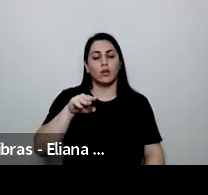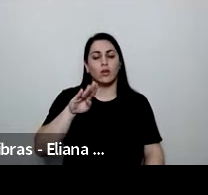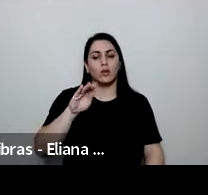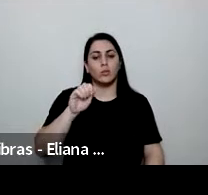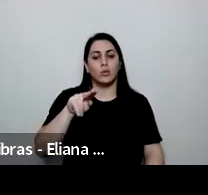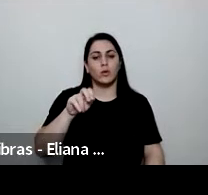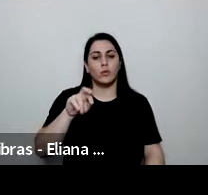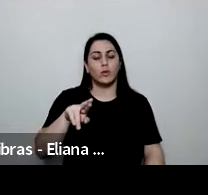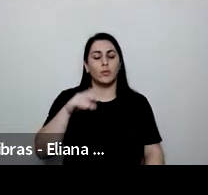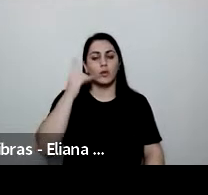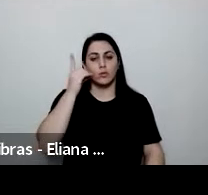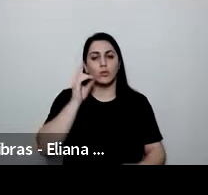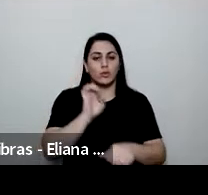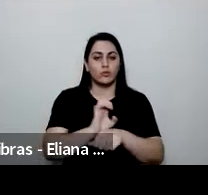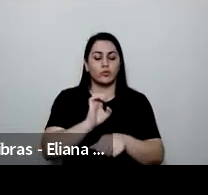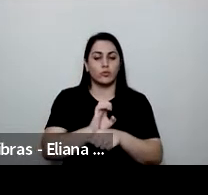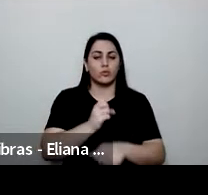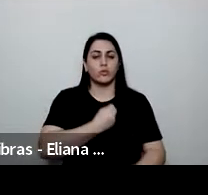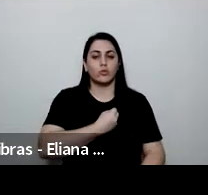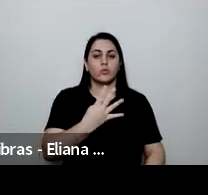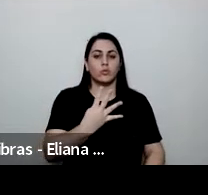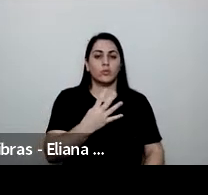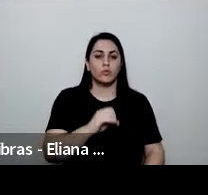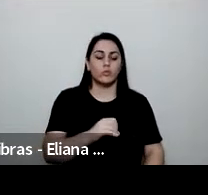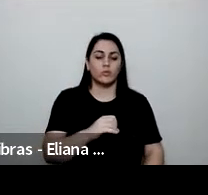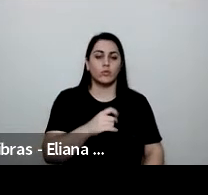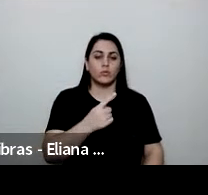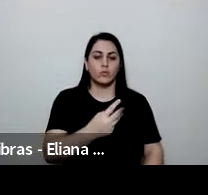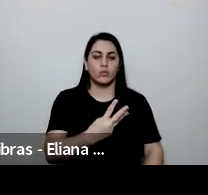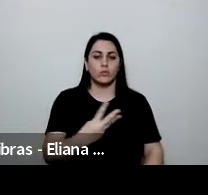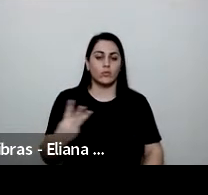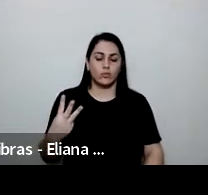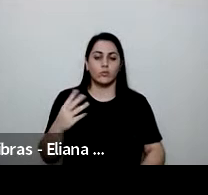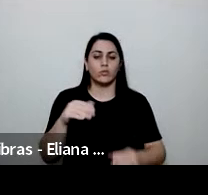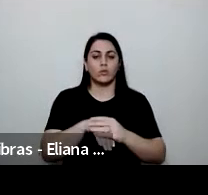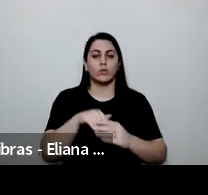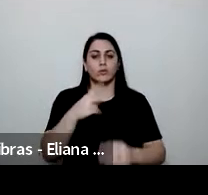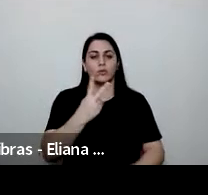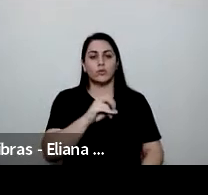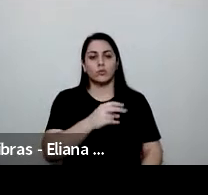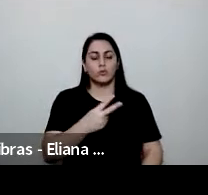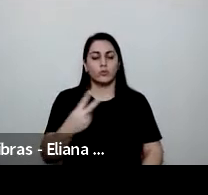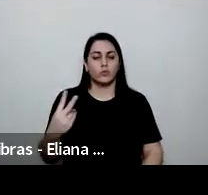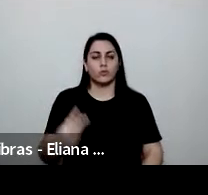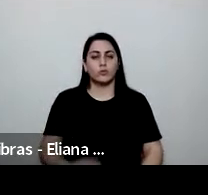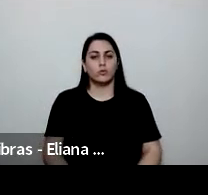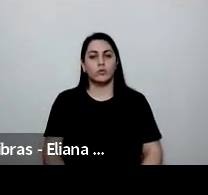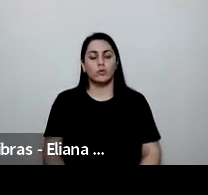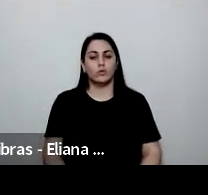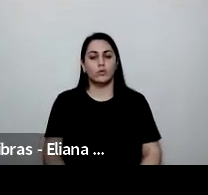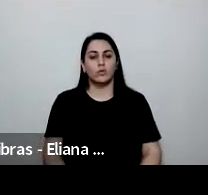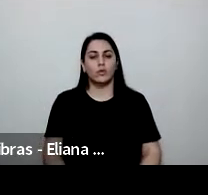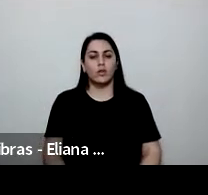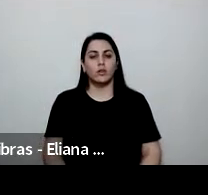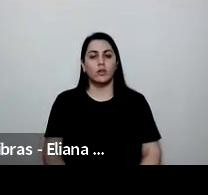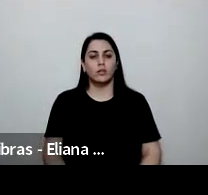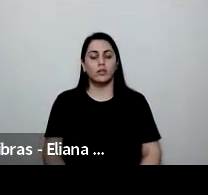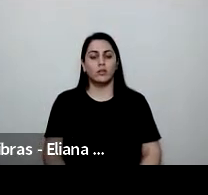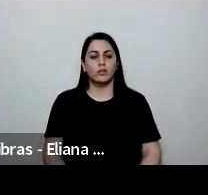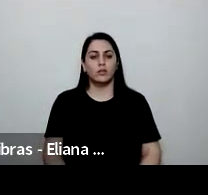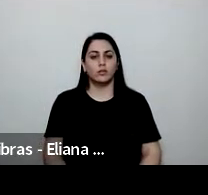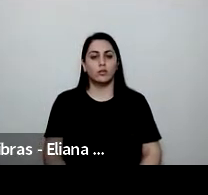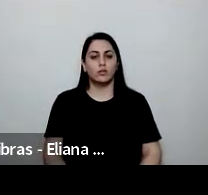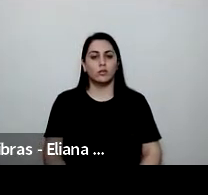de deputado estadual sobre o número 4073 exatamente por dois minutos é como voto presidente é